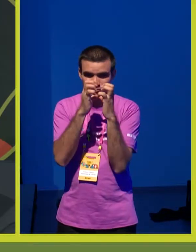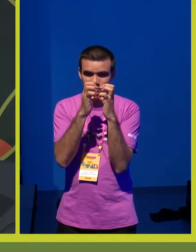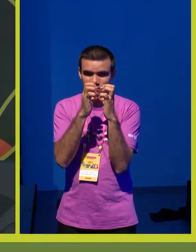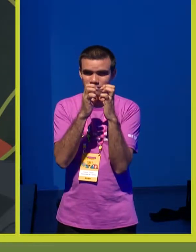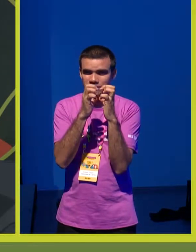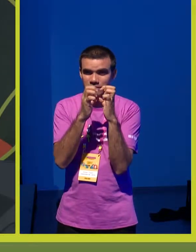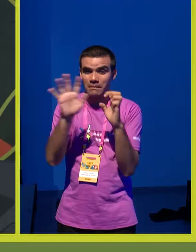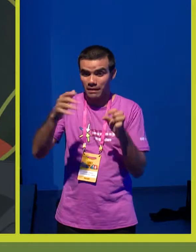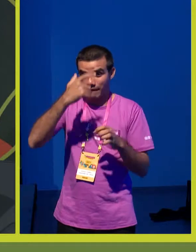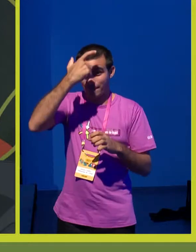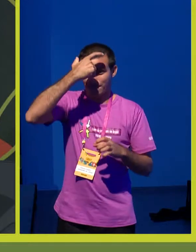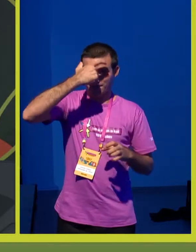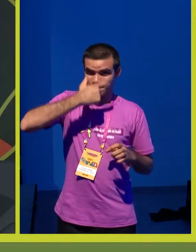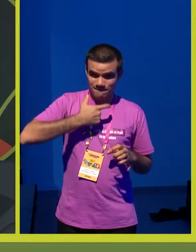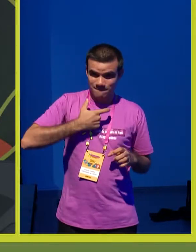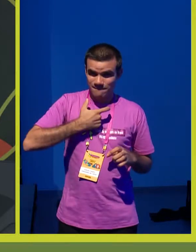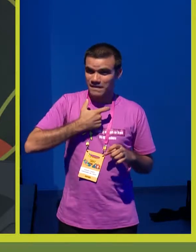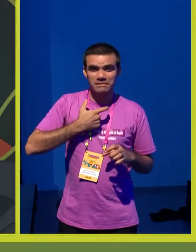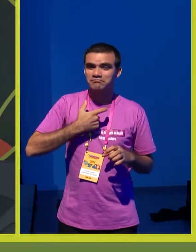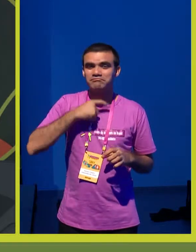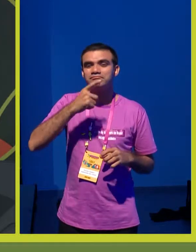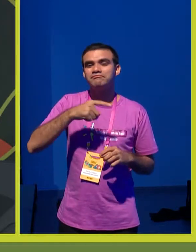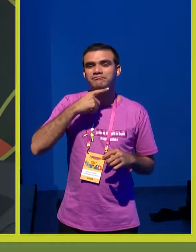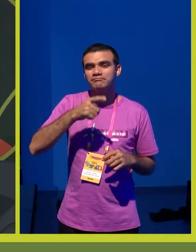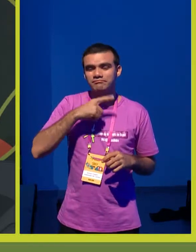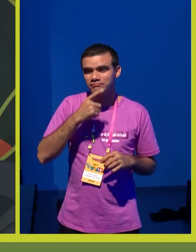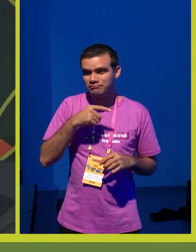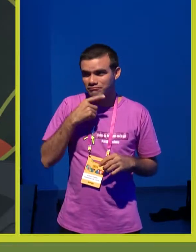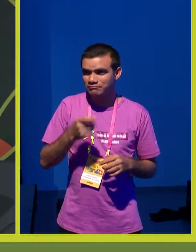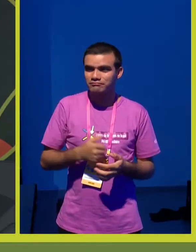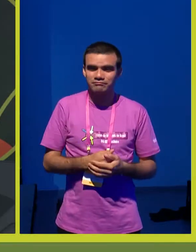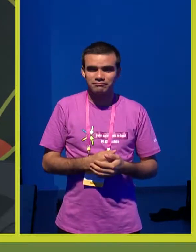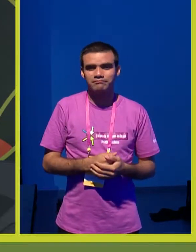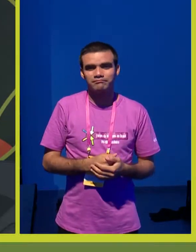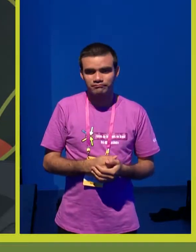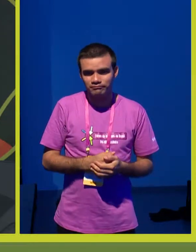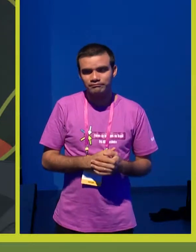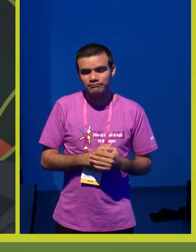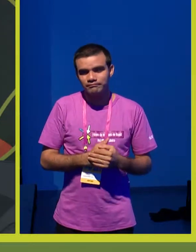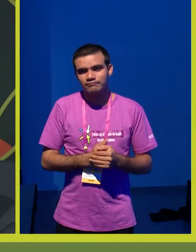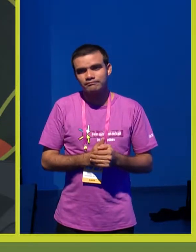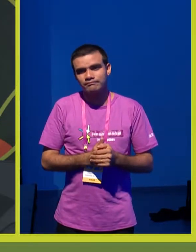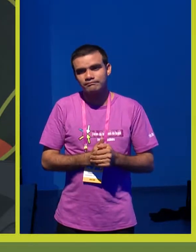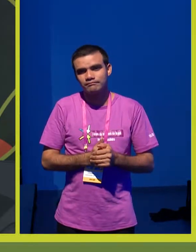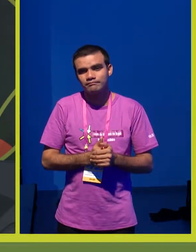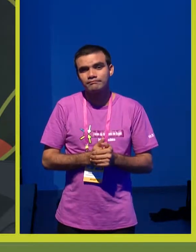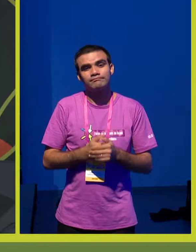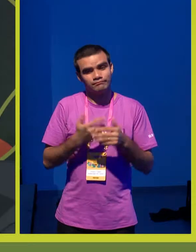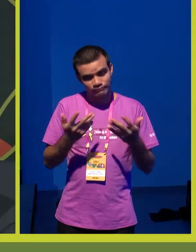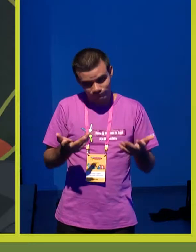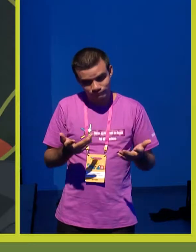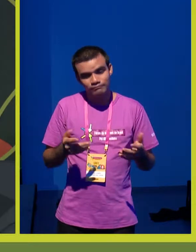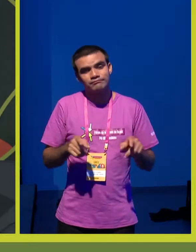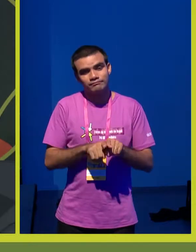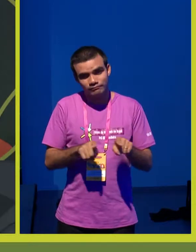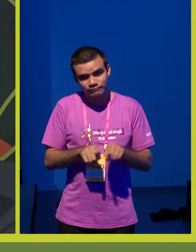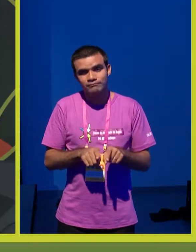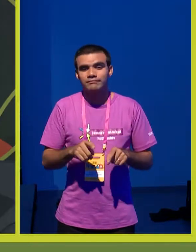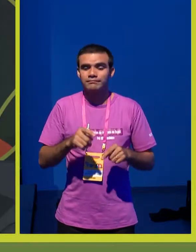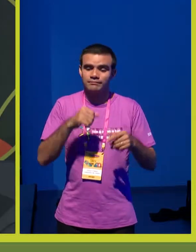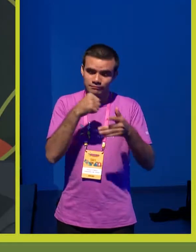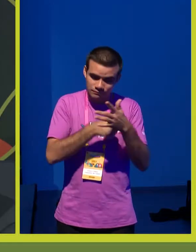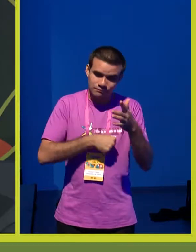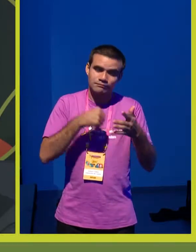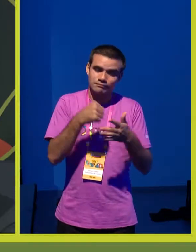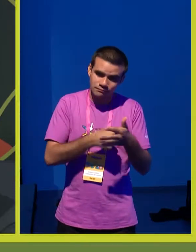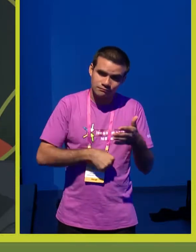face dele como numa foto para ter um reconhecimento humano então isso é uma coisa também que tem que se brigar